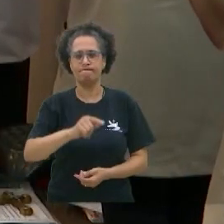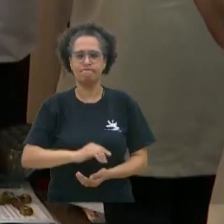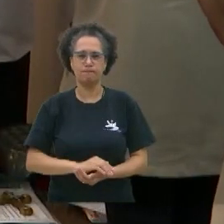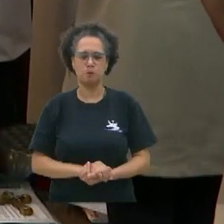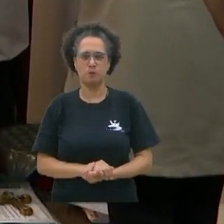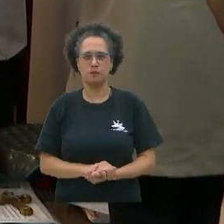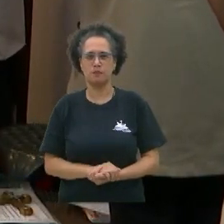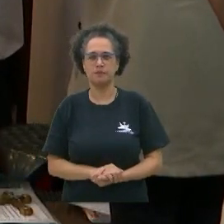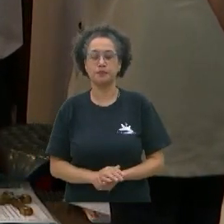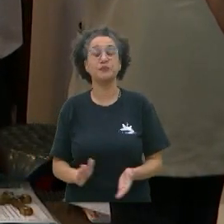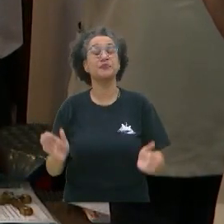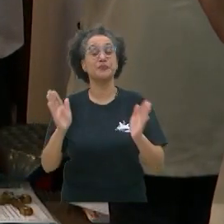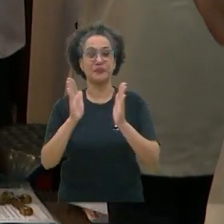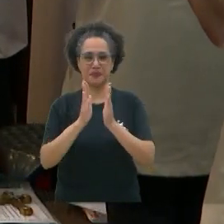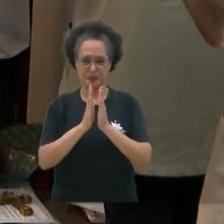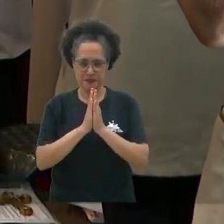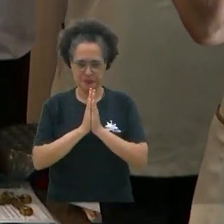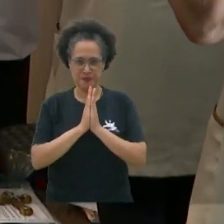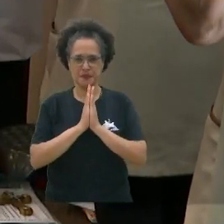ir. Amém.